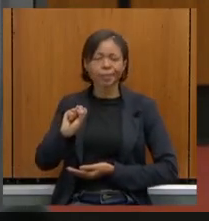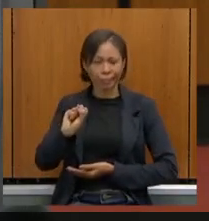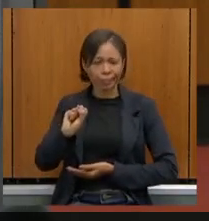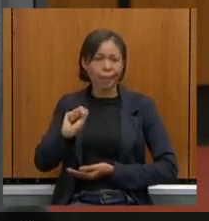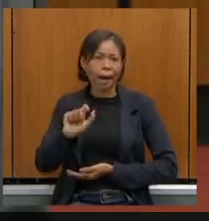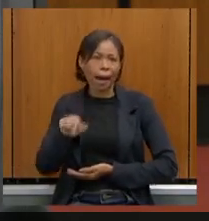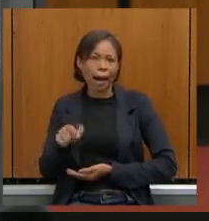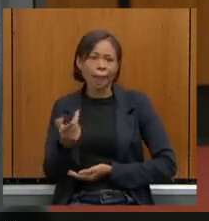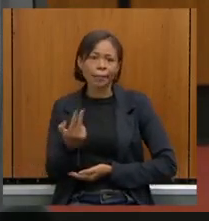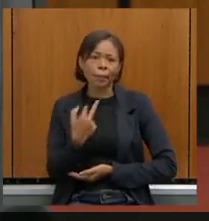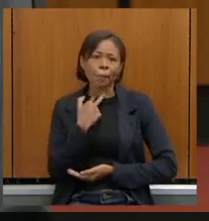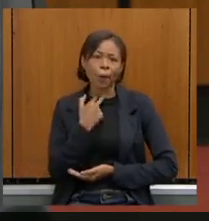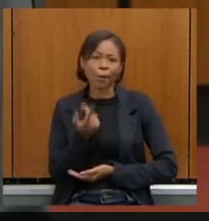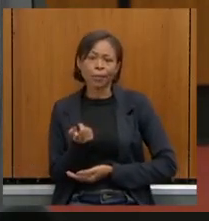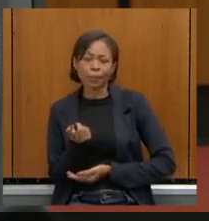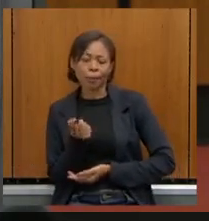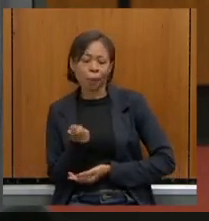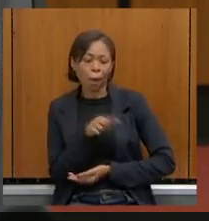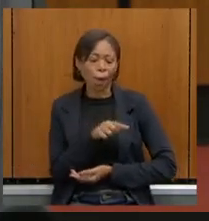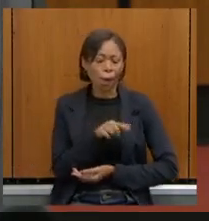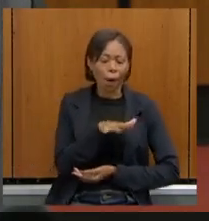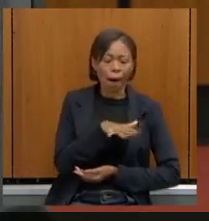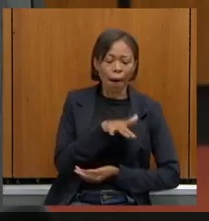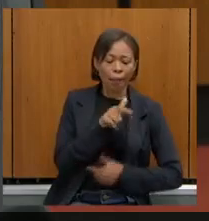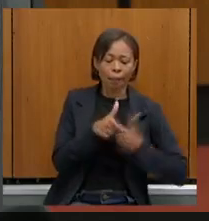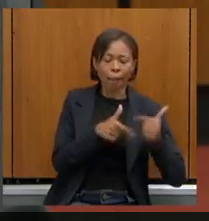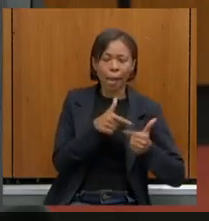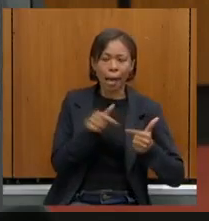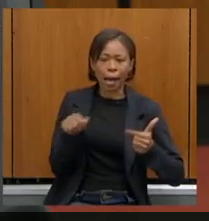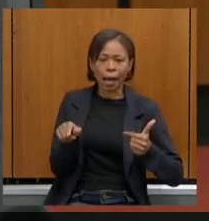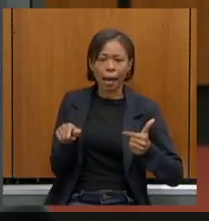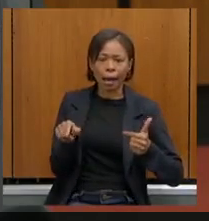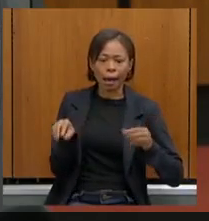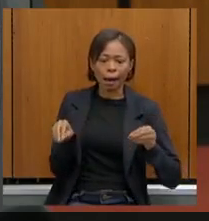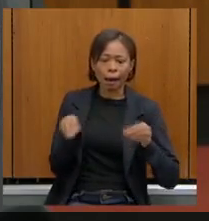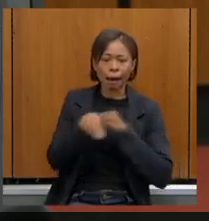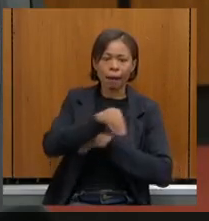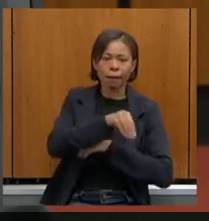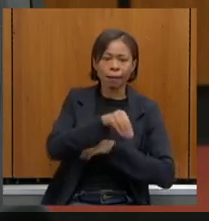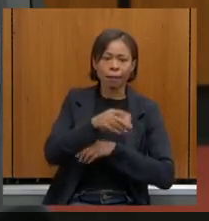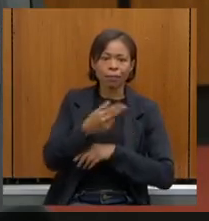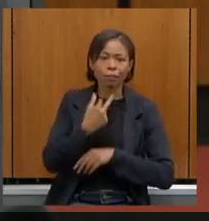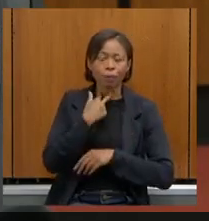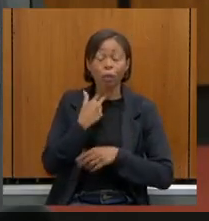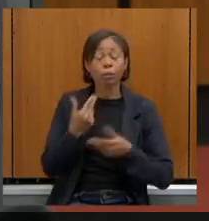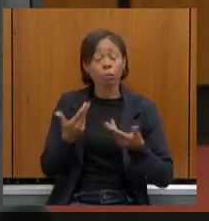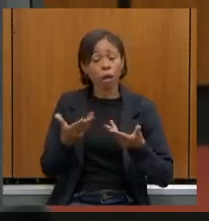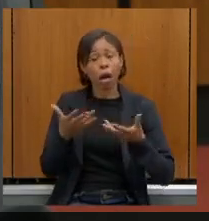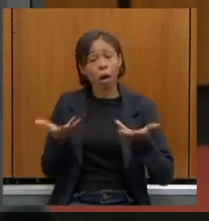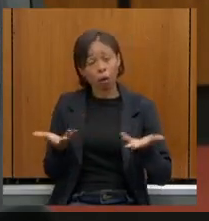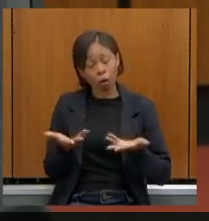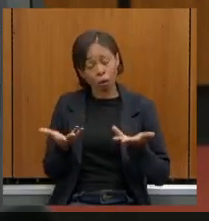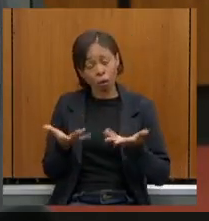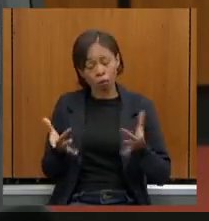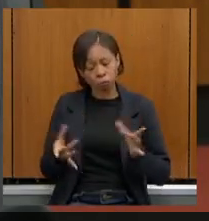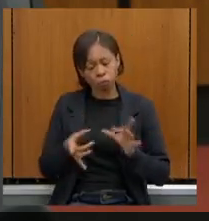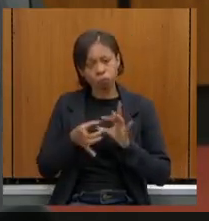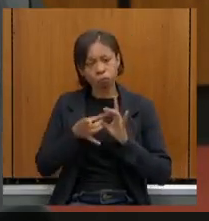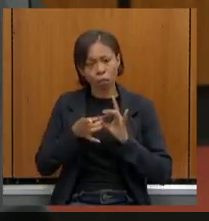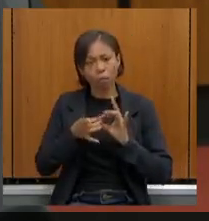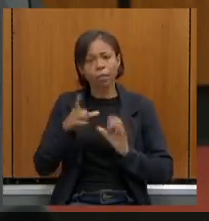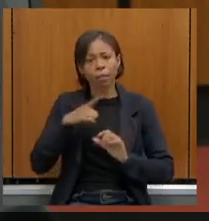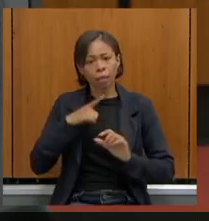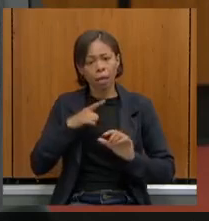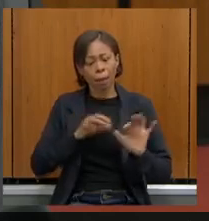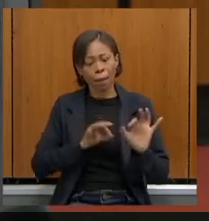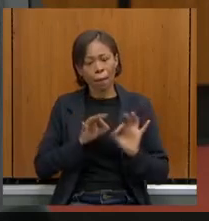trabalhar em outras áreas, tem gente, mas eles não podem trabalhar por força legal, então agora se unifica com o plano de cargos e salários. E